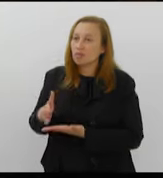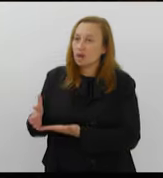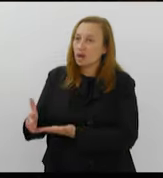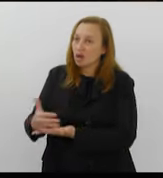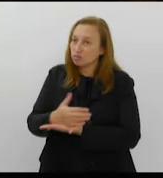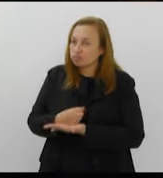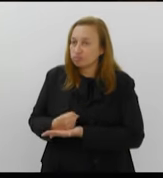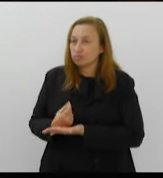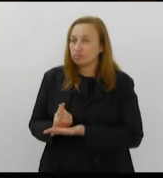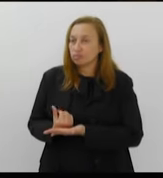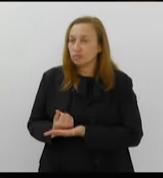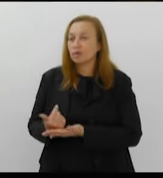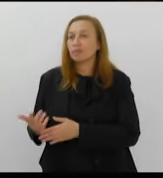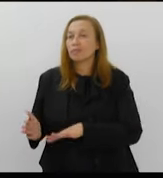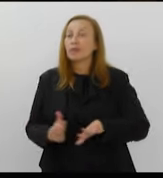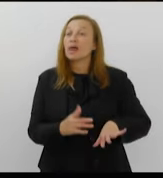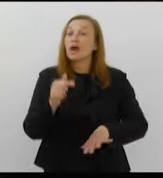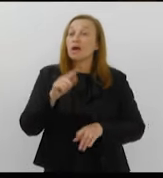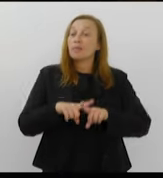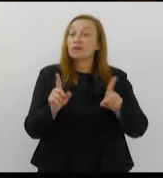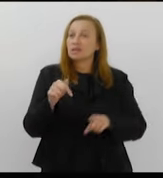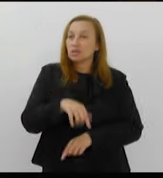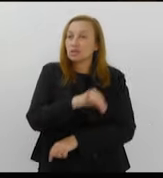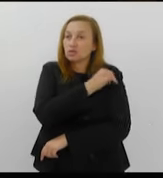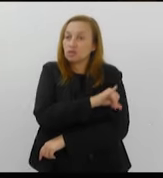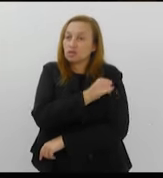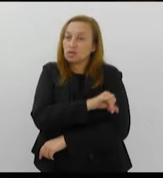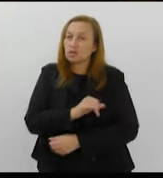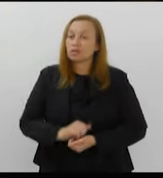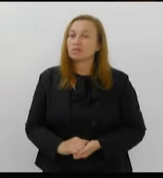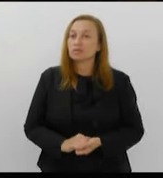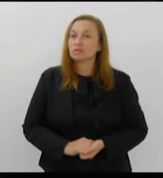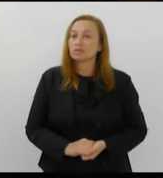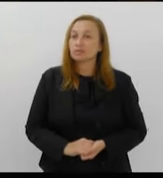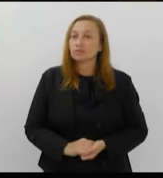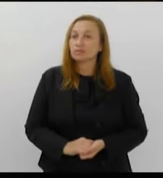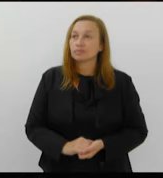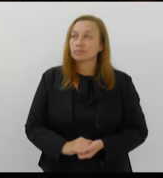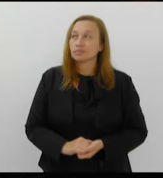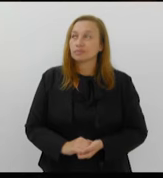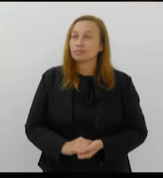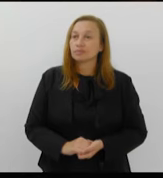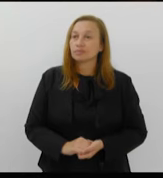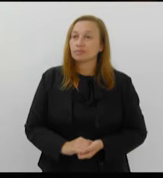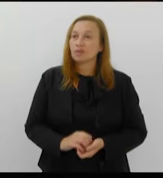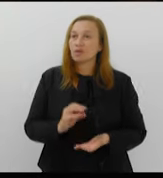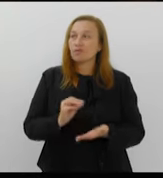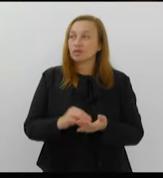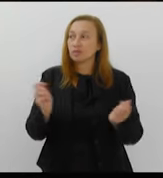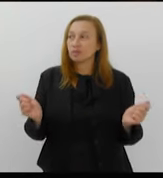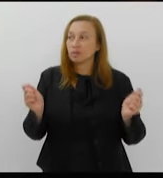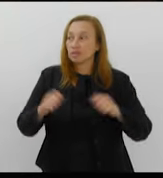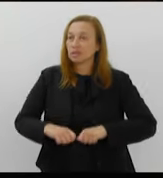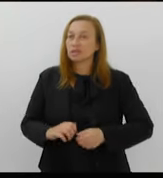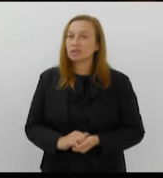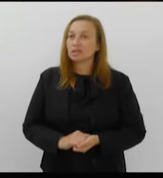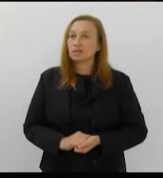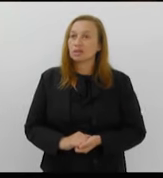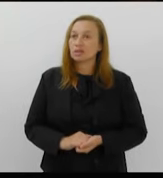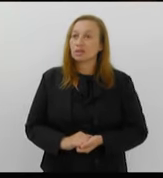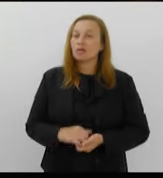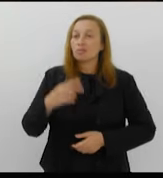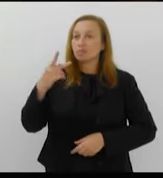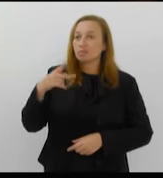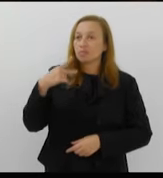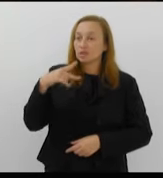Só que aqui no Rio de Janeiro, parte dessa história vai além da incompetência, vai além da